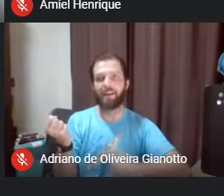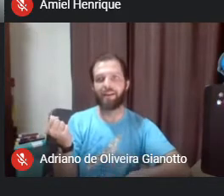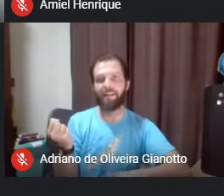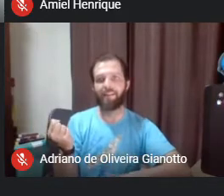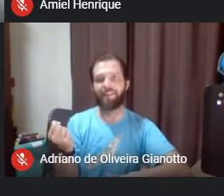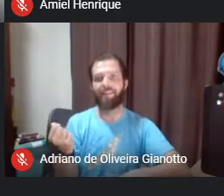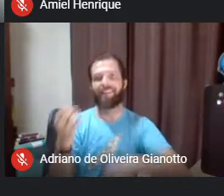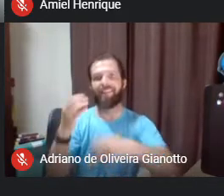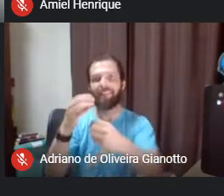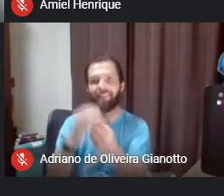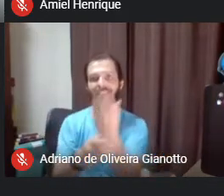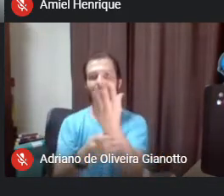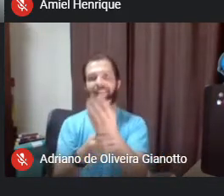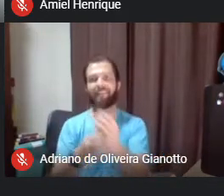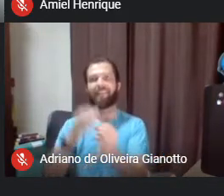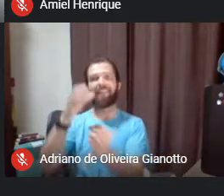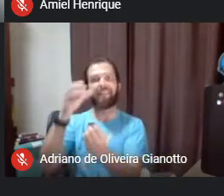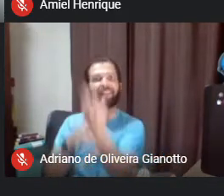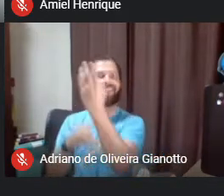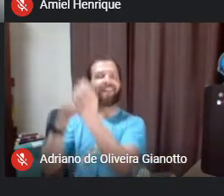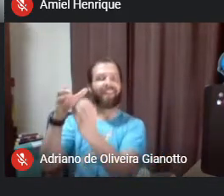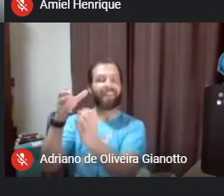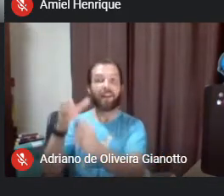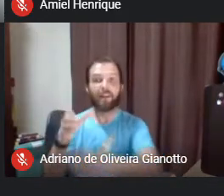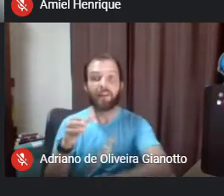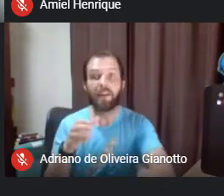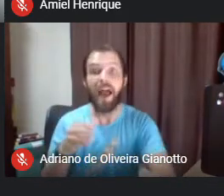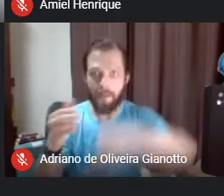Portugal, no,